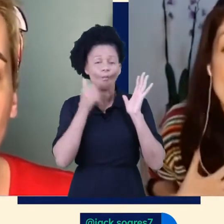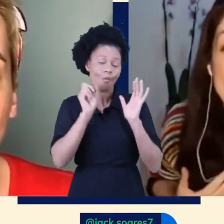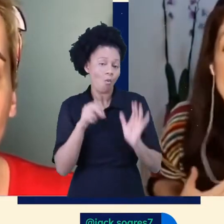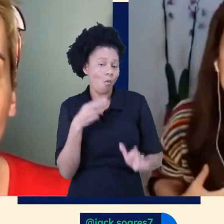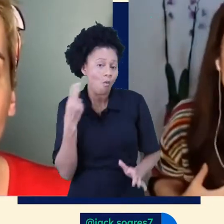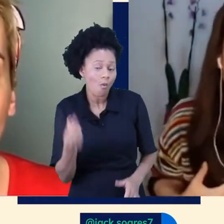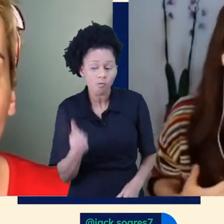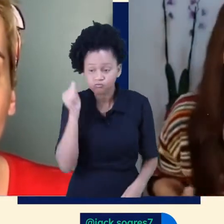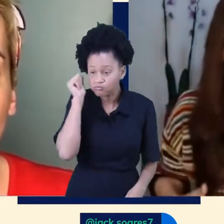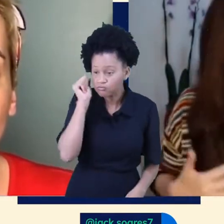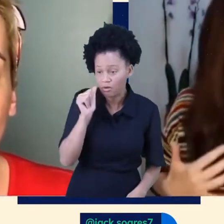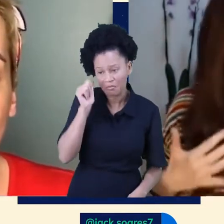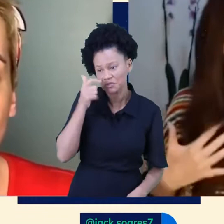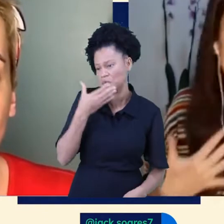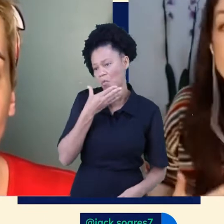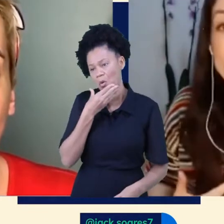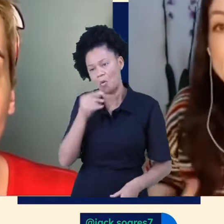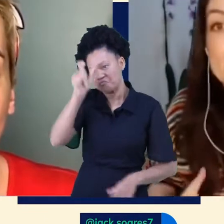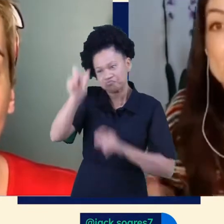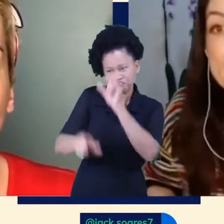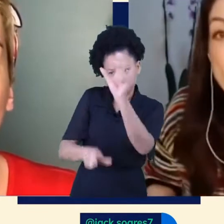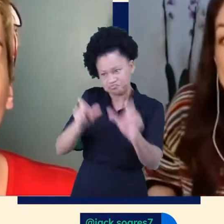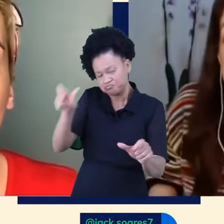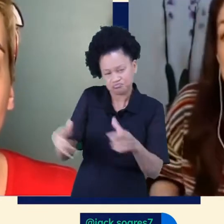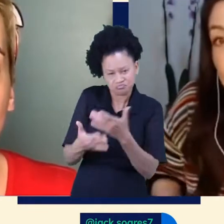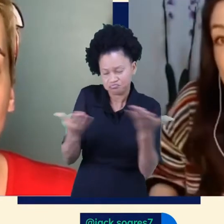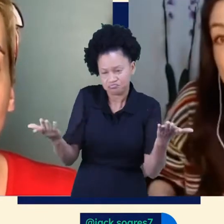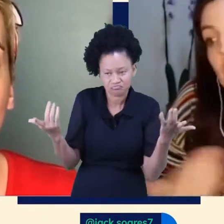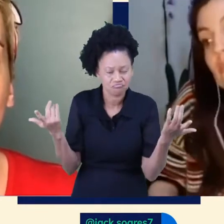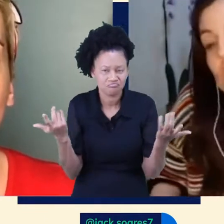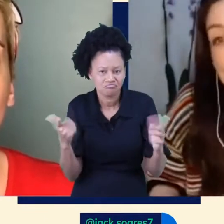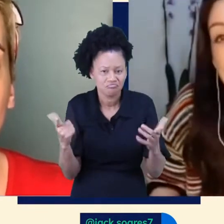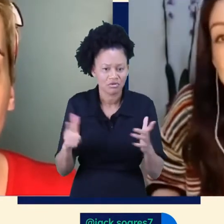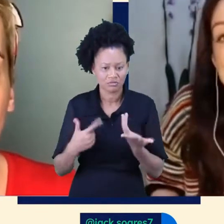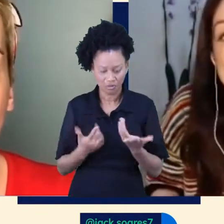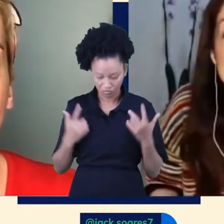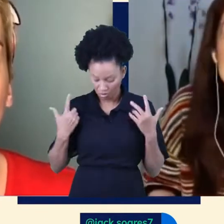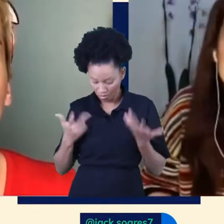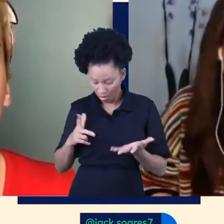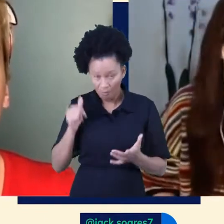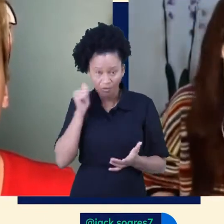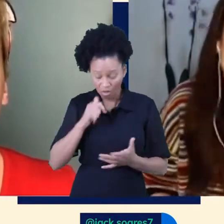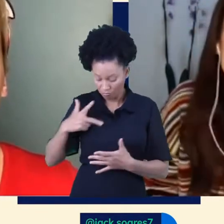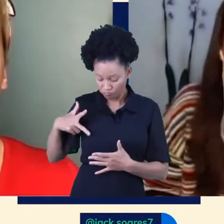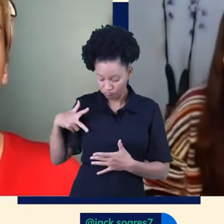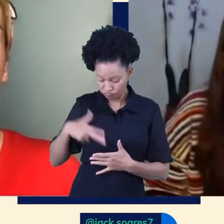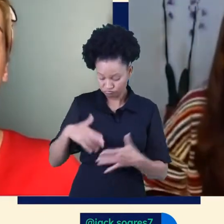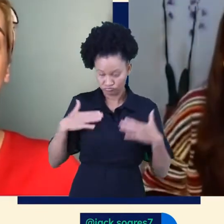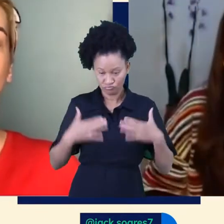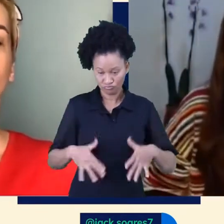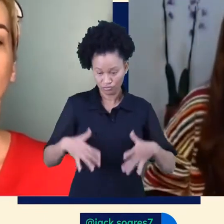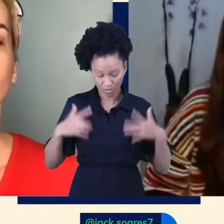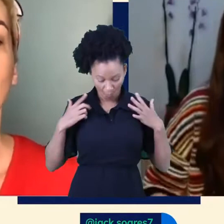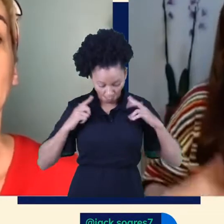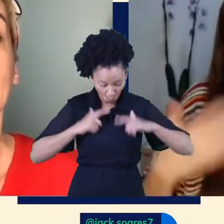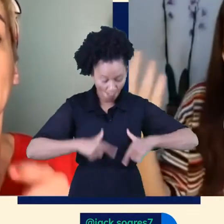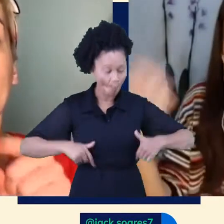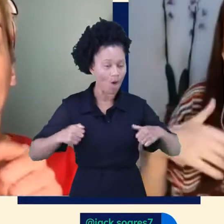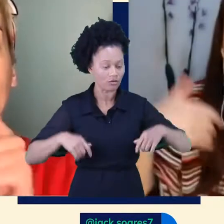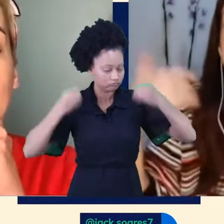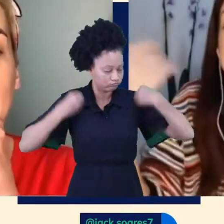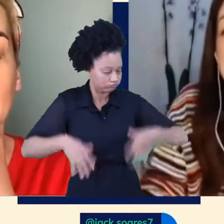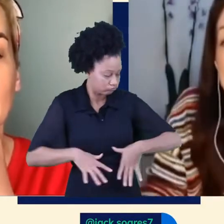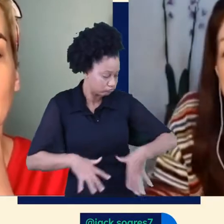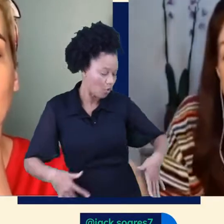que não tem as mamas, mas coloca vestido, se sente bem de saia. E